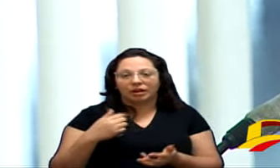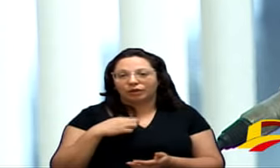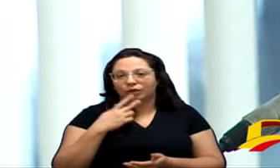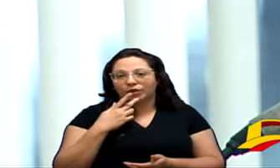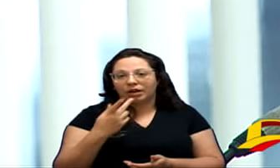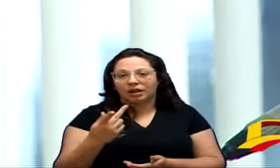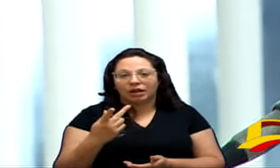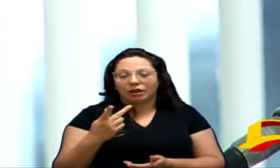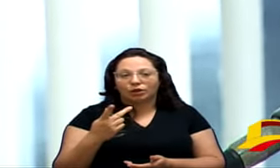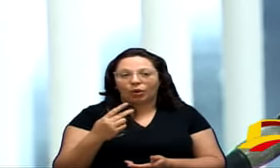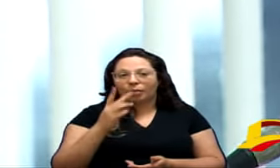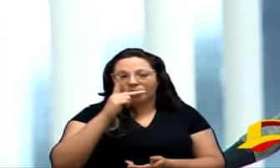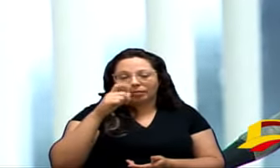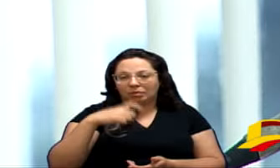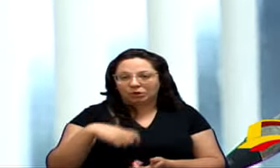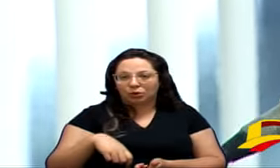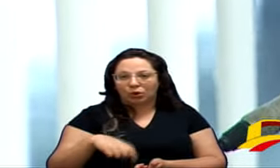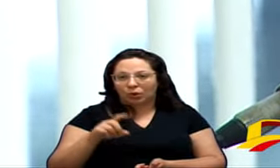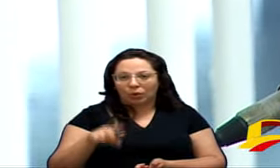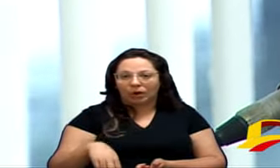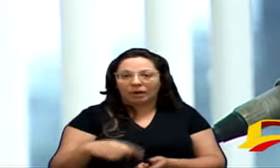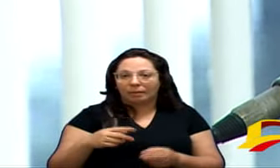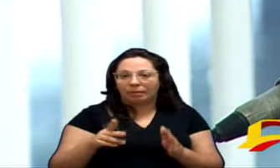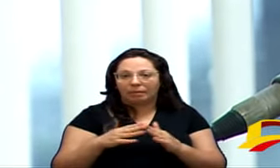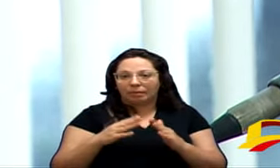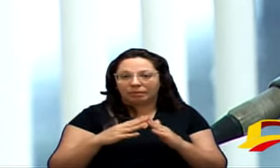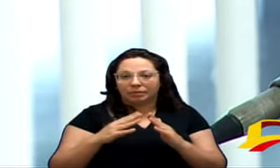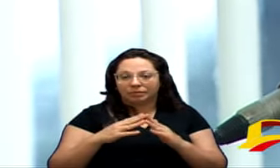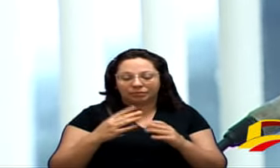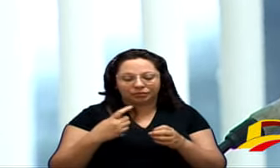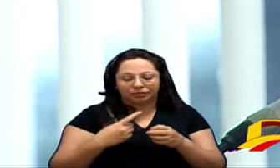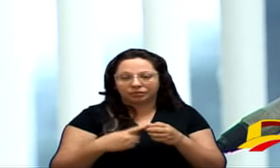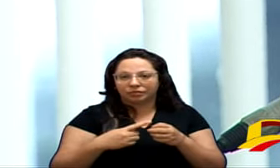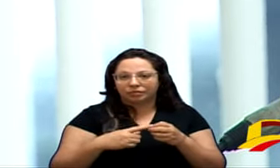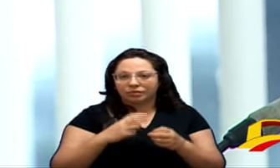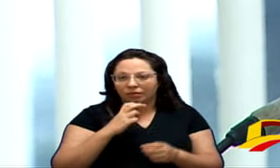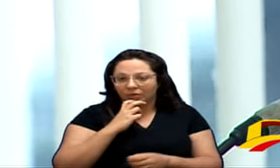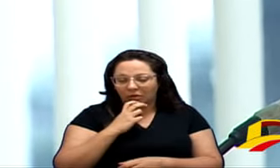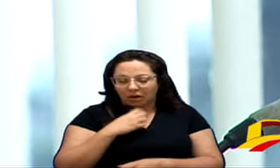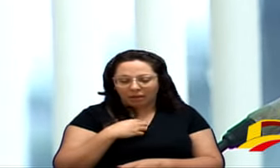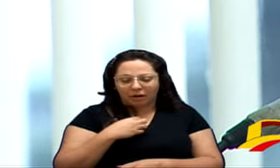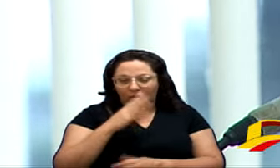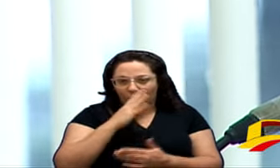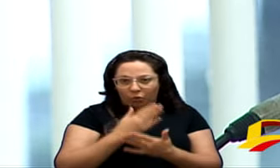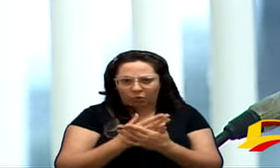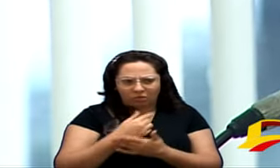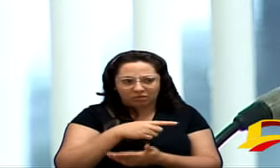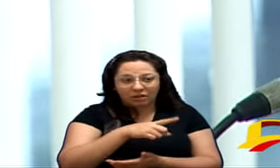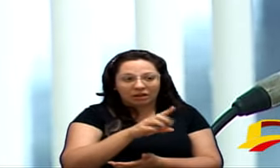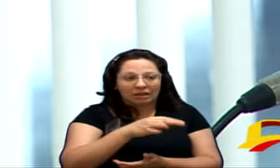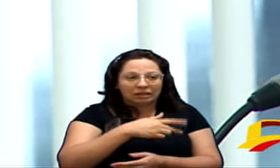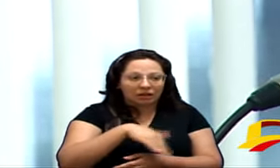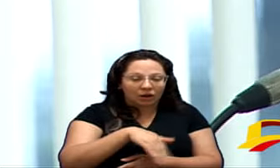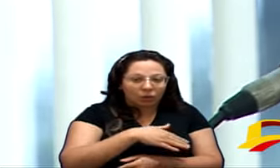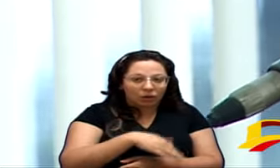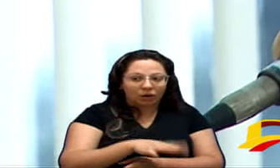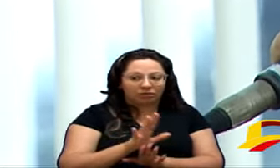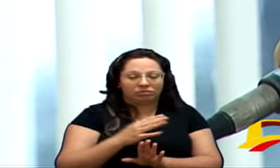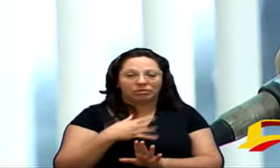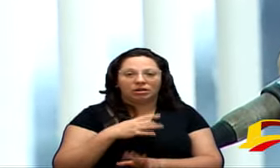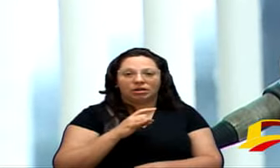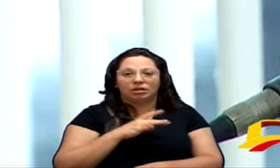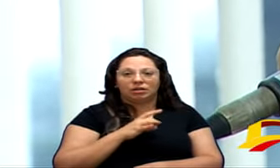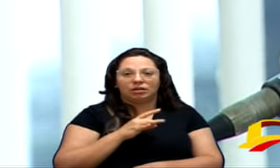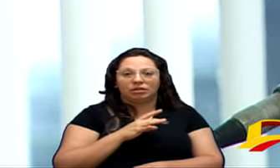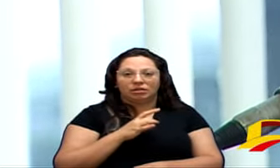como como munícipe eu não tenho confiança de sair da minha casa porque ão se invadindo as casas